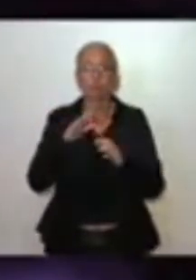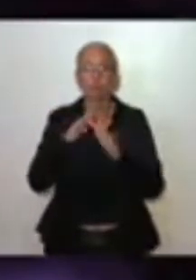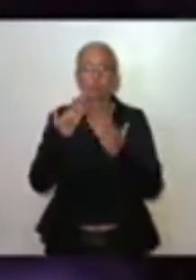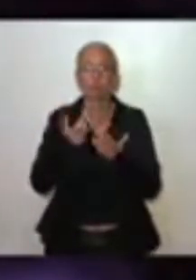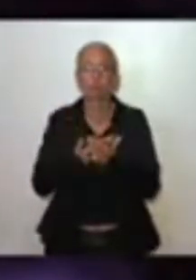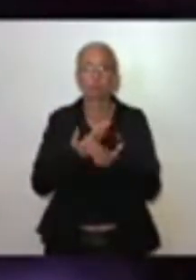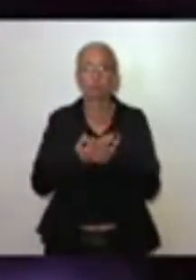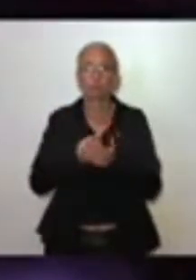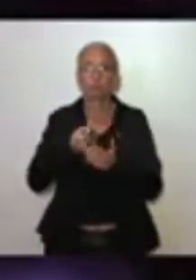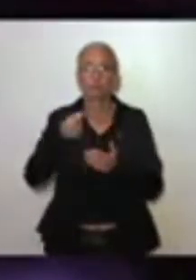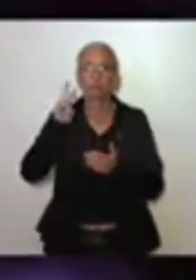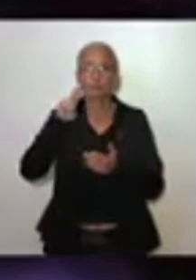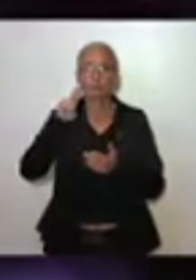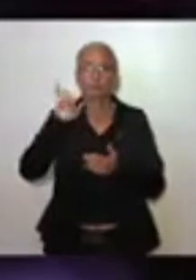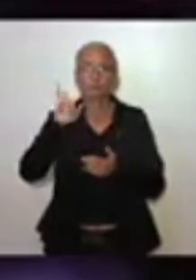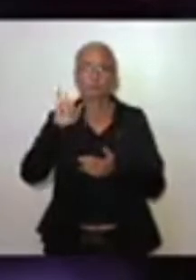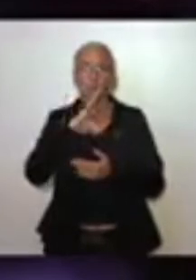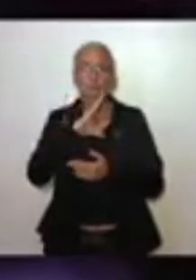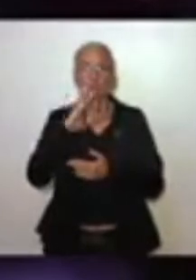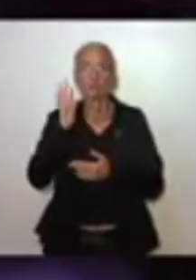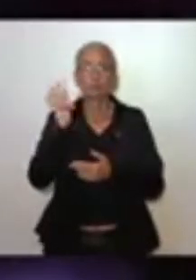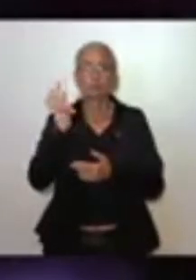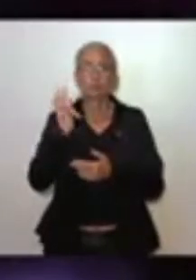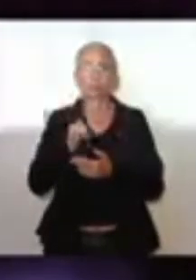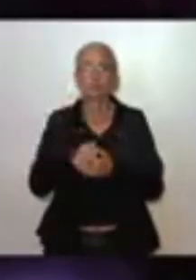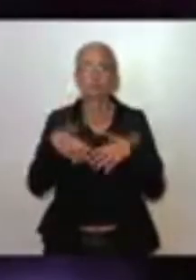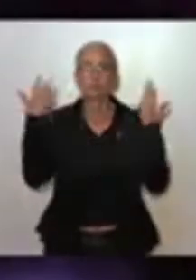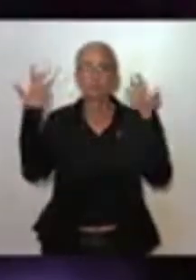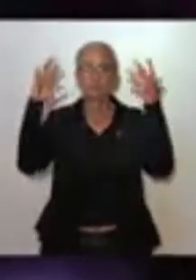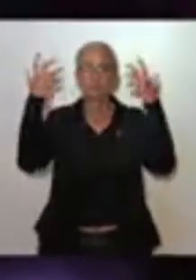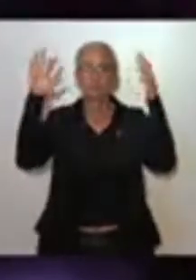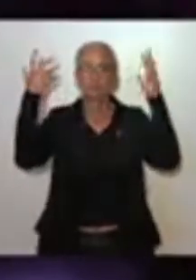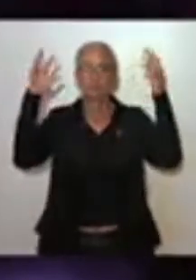do Colégio Municipal Rui Barbosa de Cabo Frio